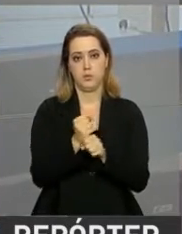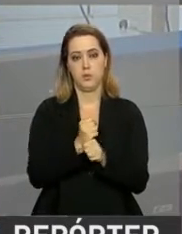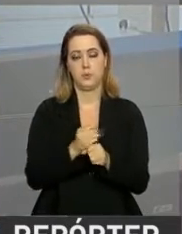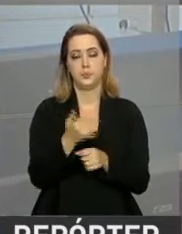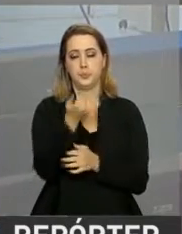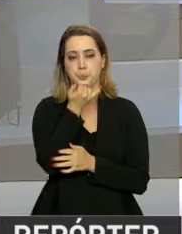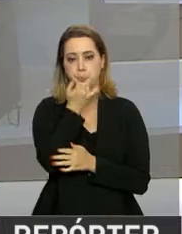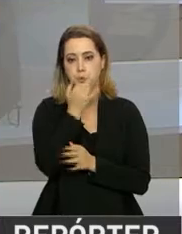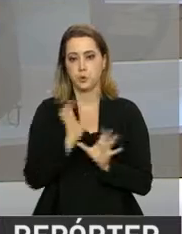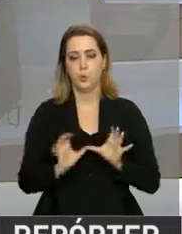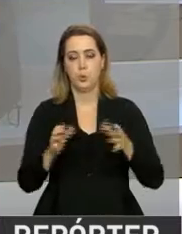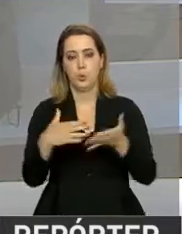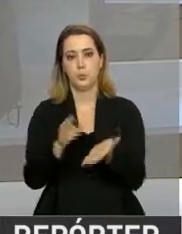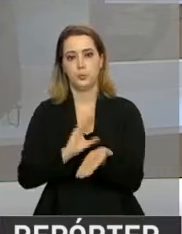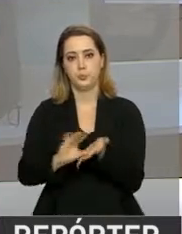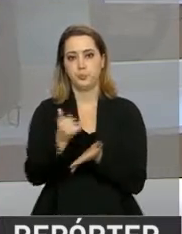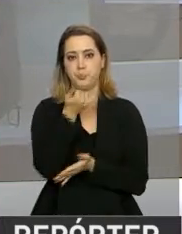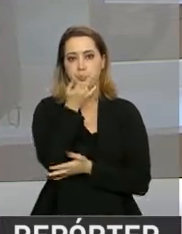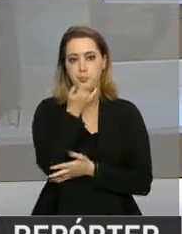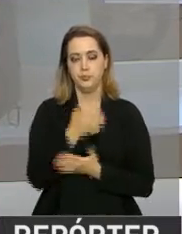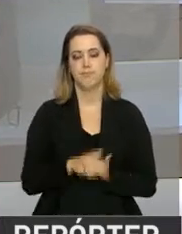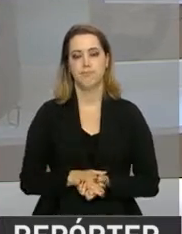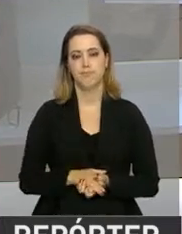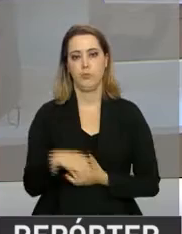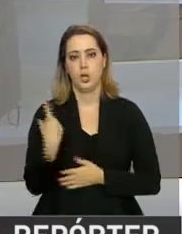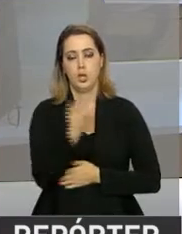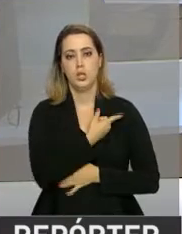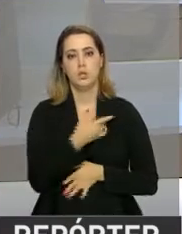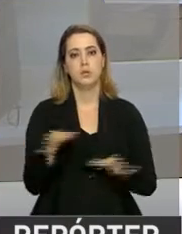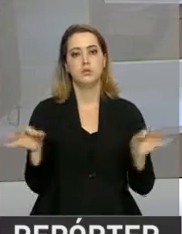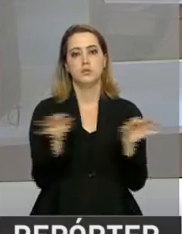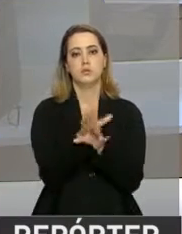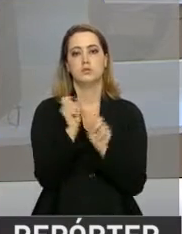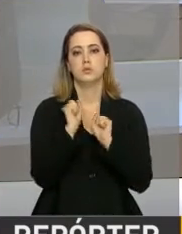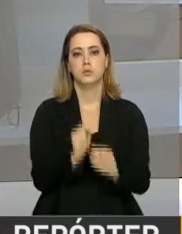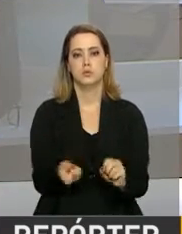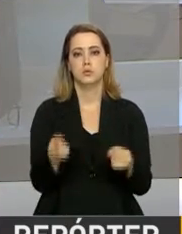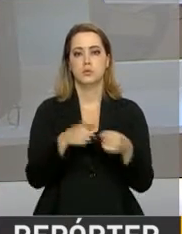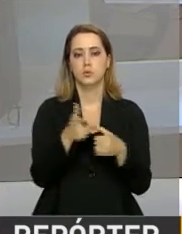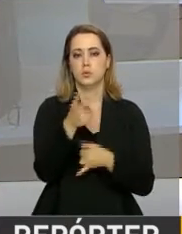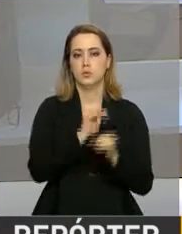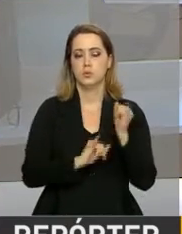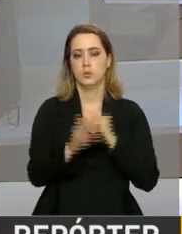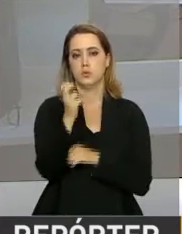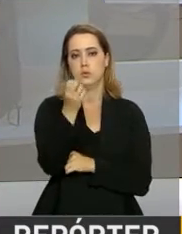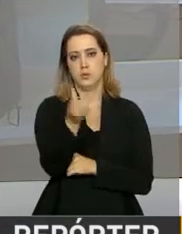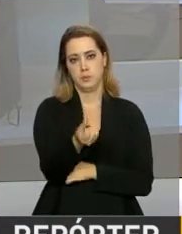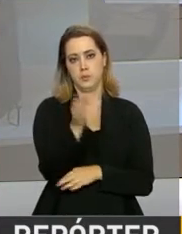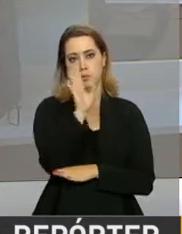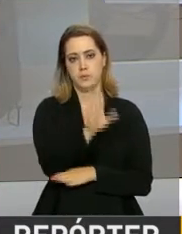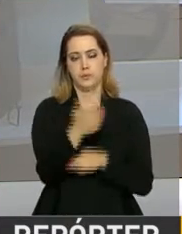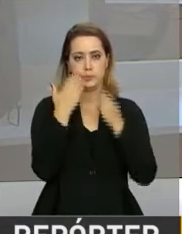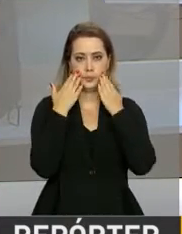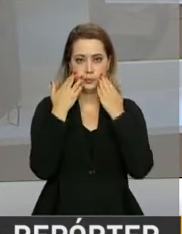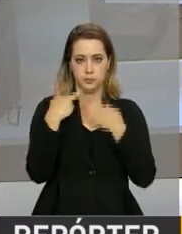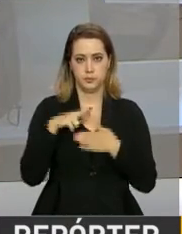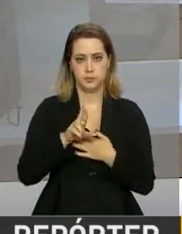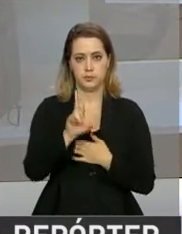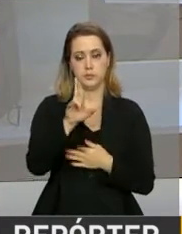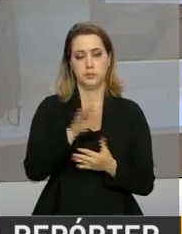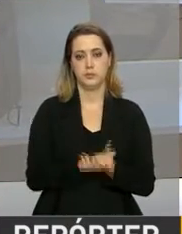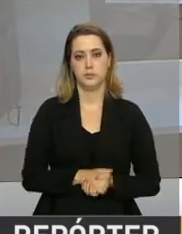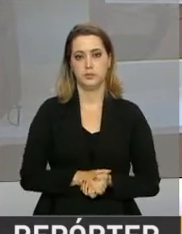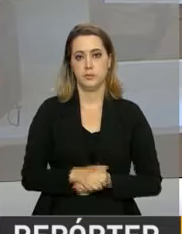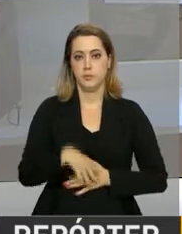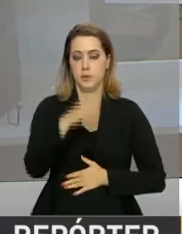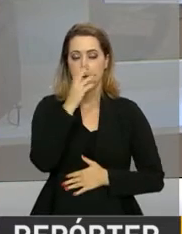Anistia. E nós ficamos por aqui. Podemos voltar a qualquer momento com outras informações ou às 18h na próxima edição do